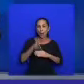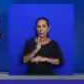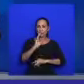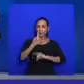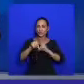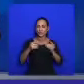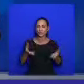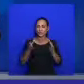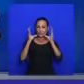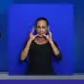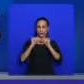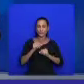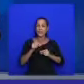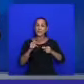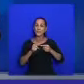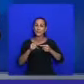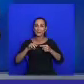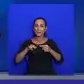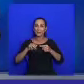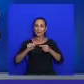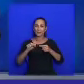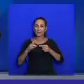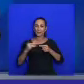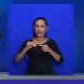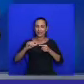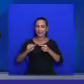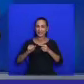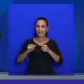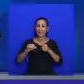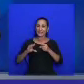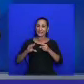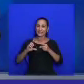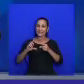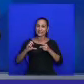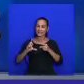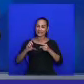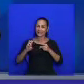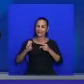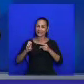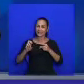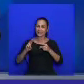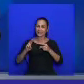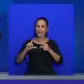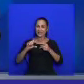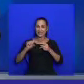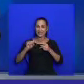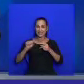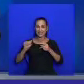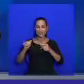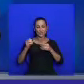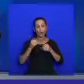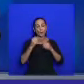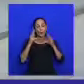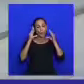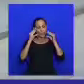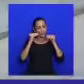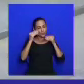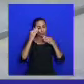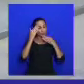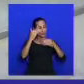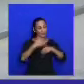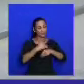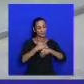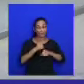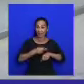validar os sorteios de hoje, são elas, Maria dos Reis e Cleusa de Oliveira, boa noite. Obrigada, viu, por terem vindo.